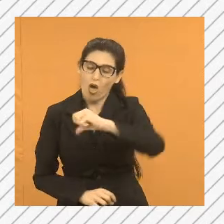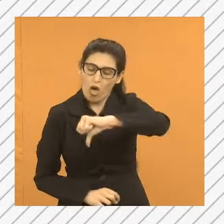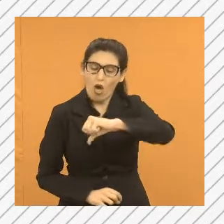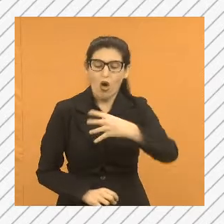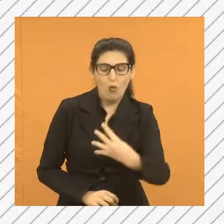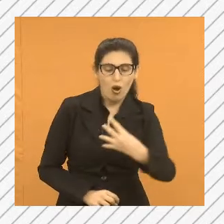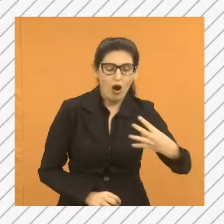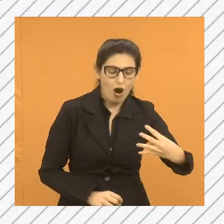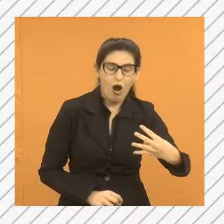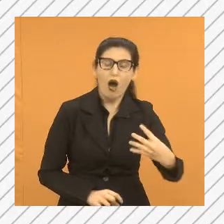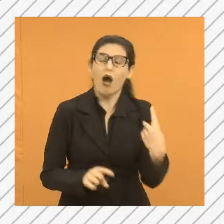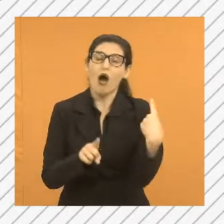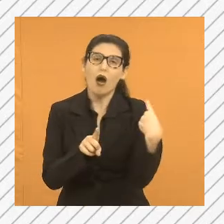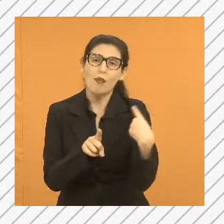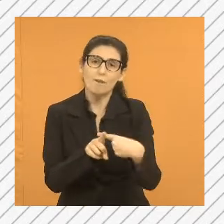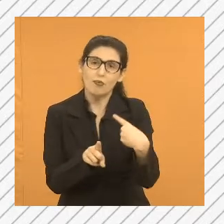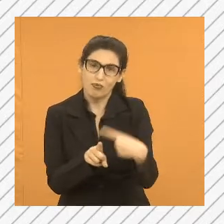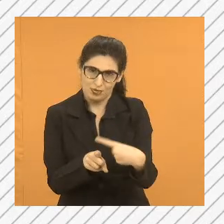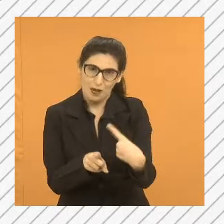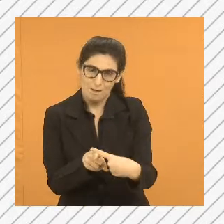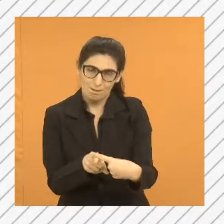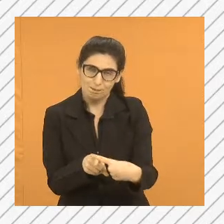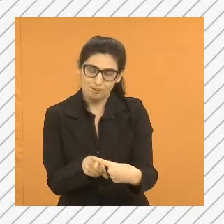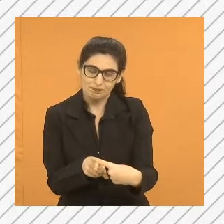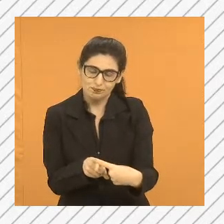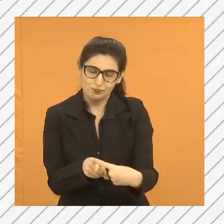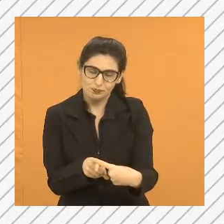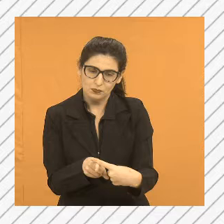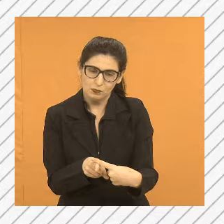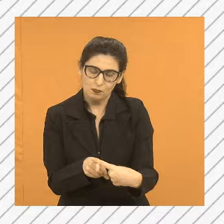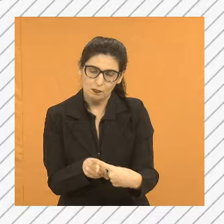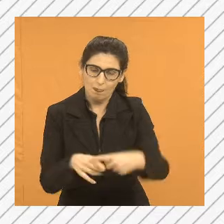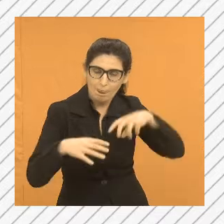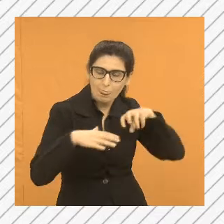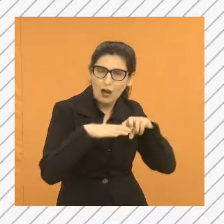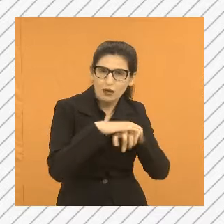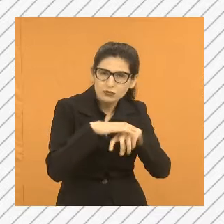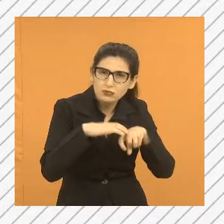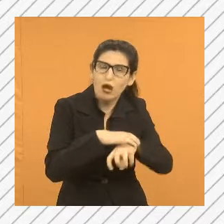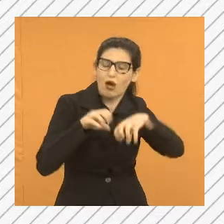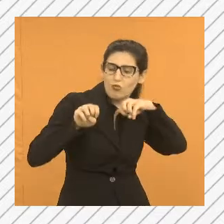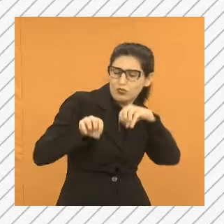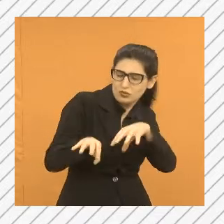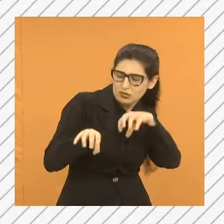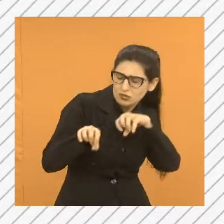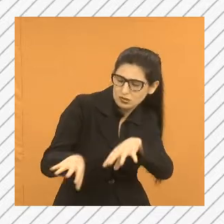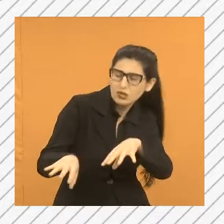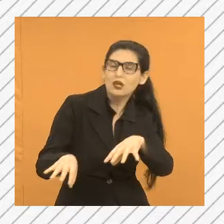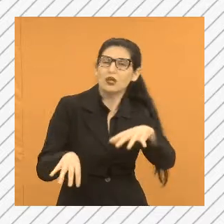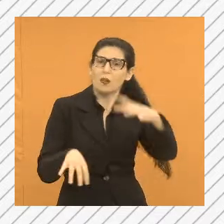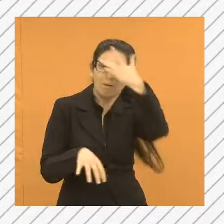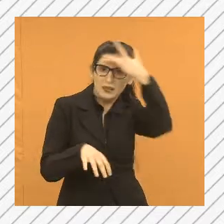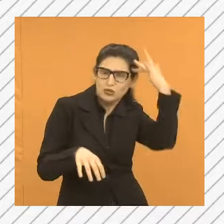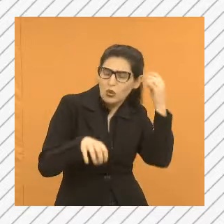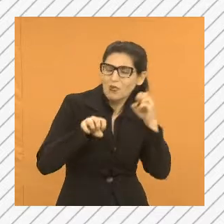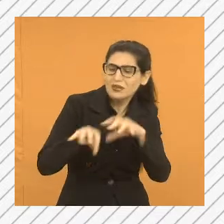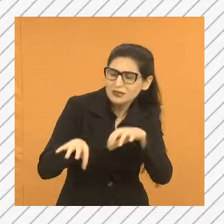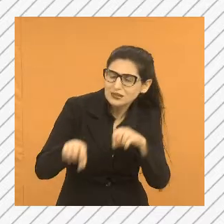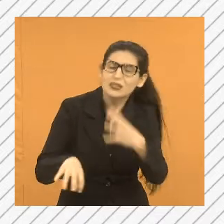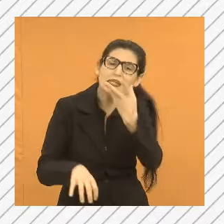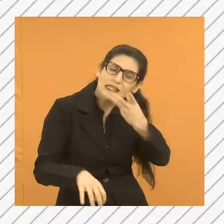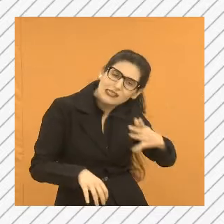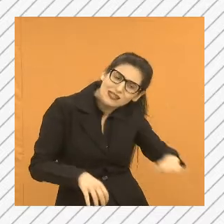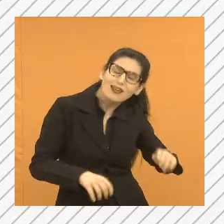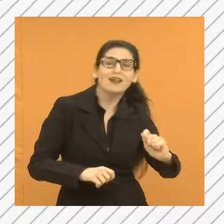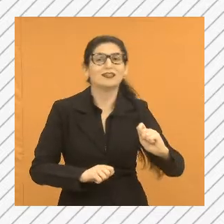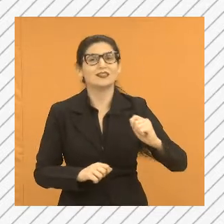8.944, em função das ações educativas realizadas pelos agentes comunitários de saúde,